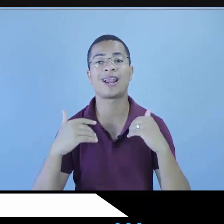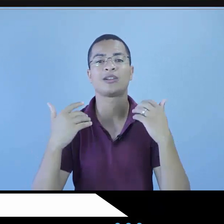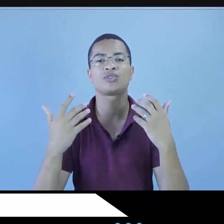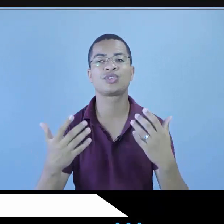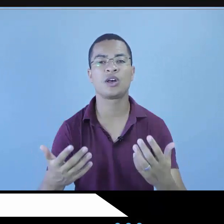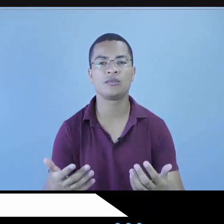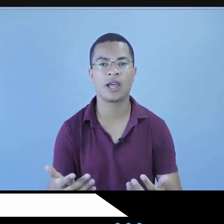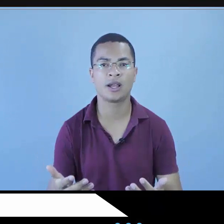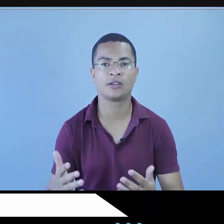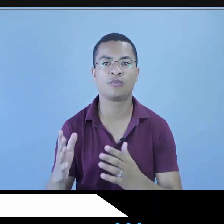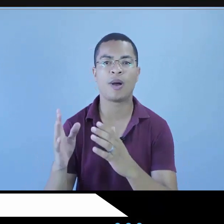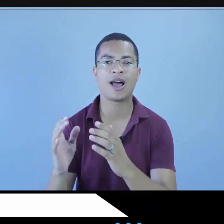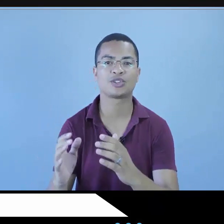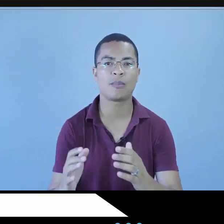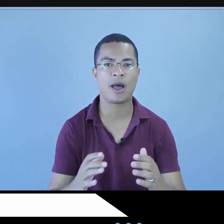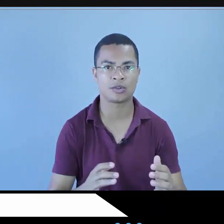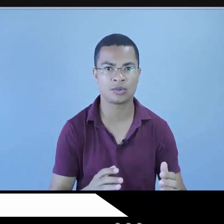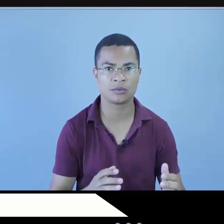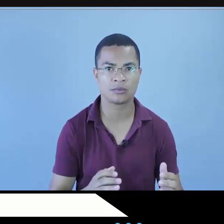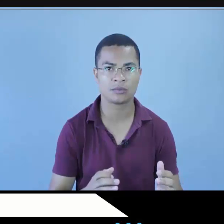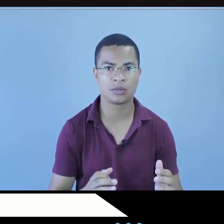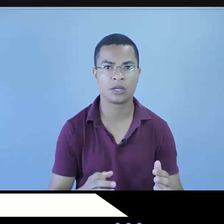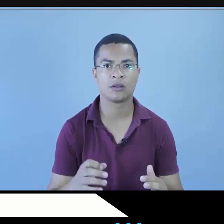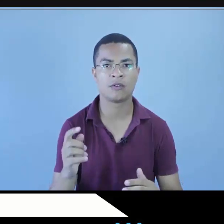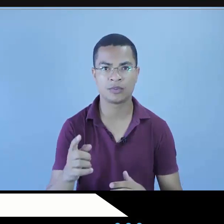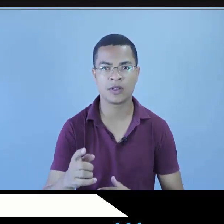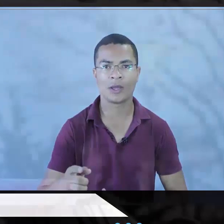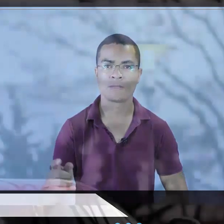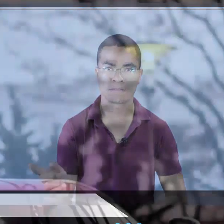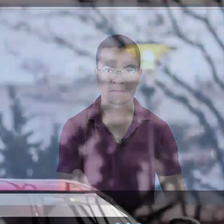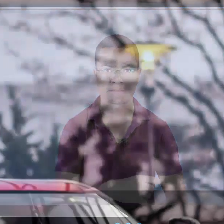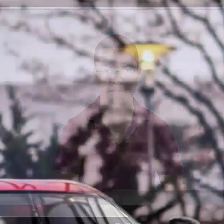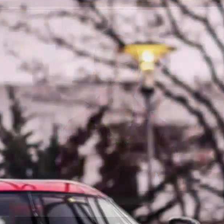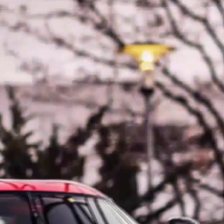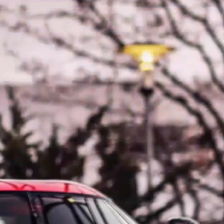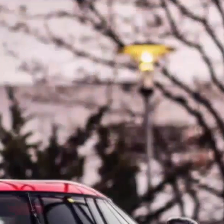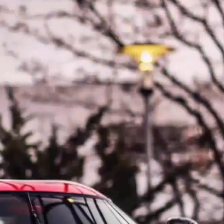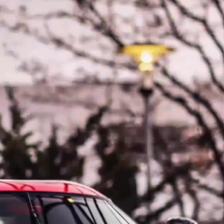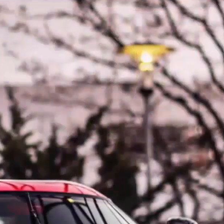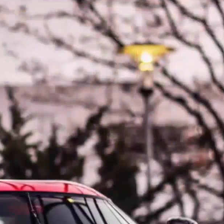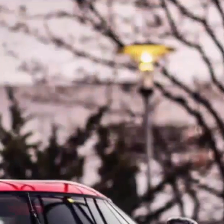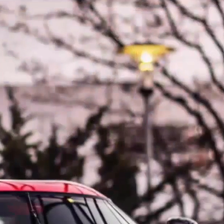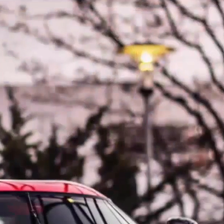com a tradução dela, do passo a passo. Vamos ver?